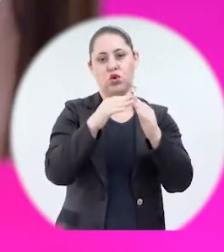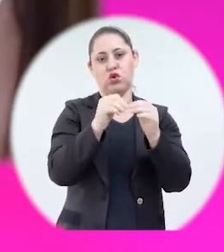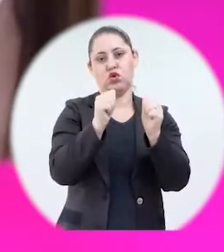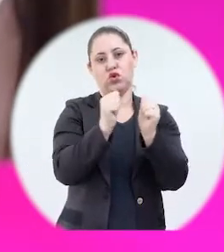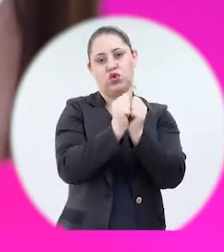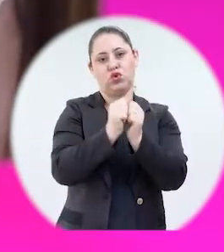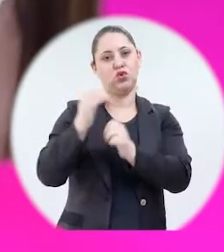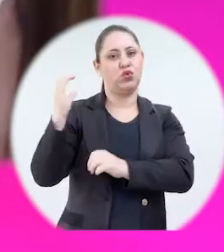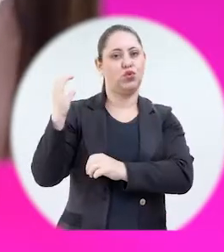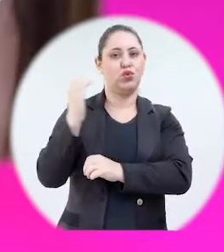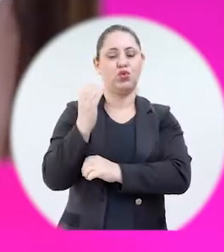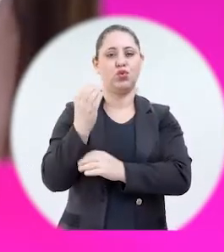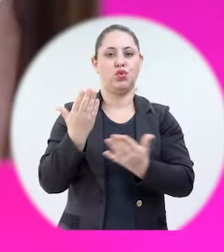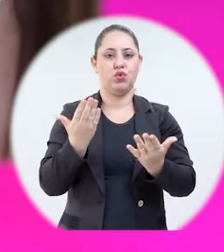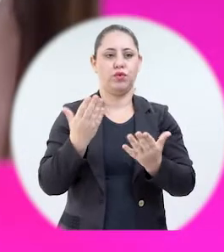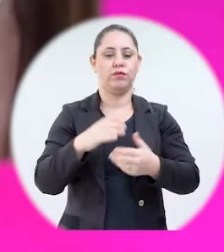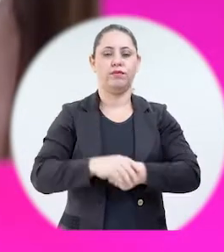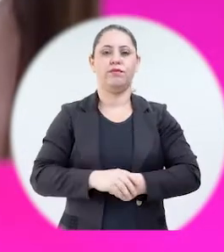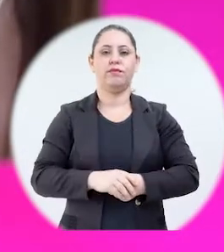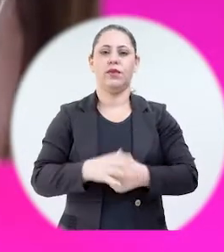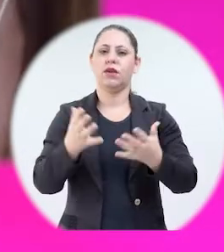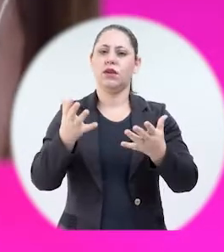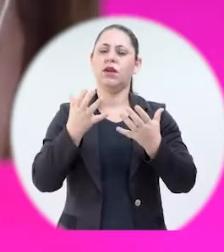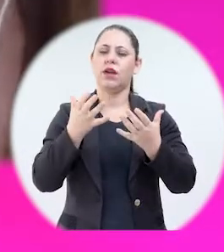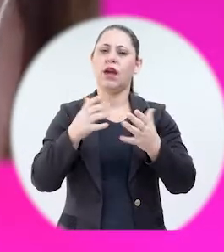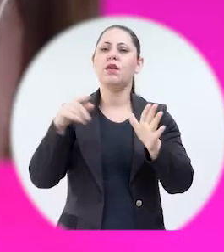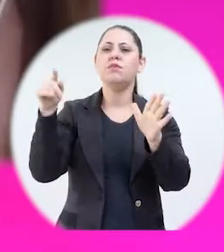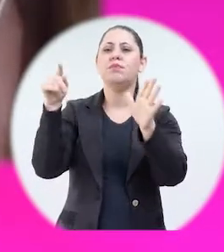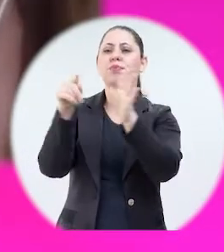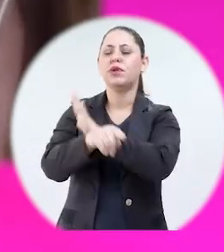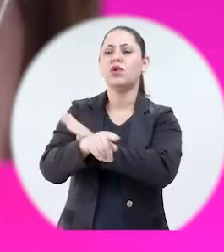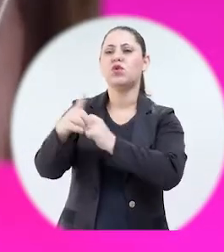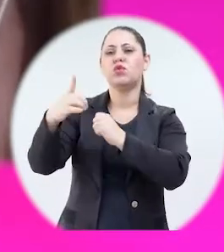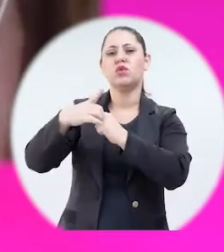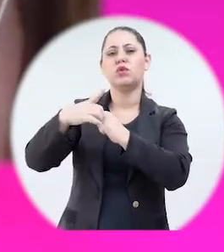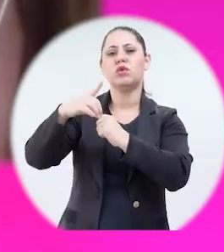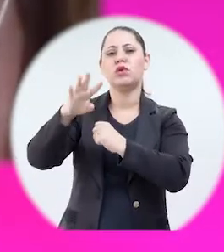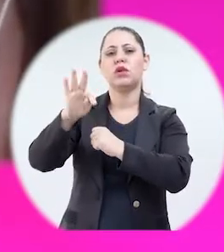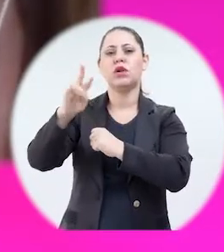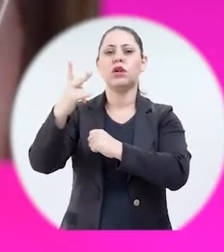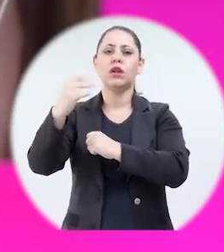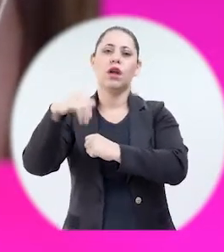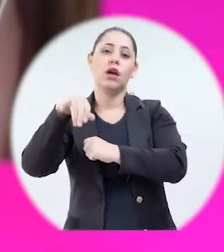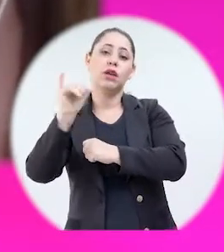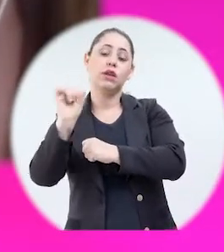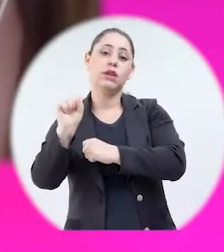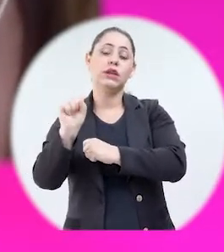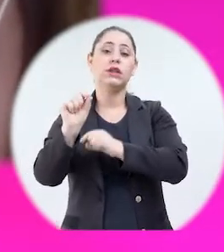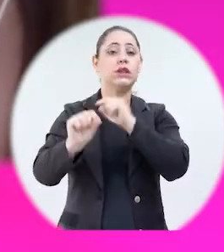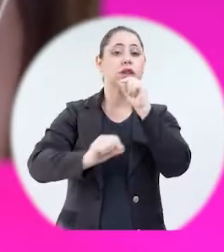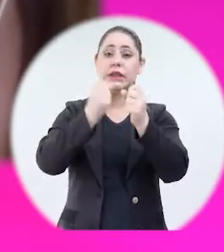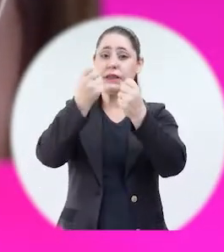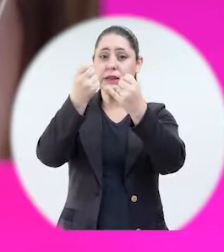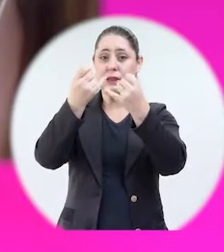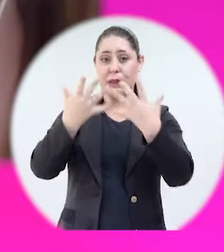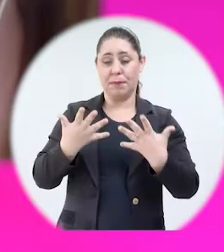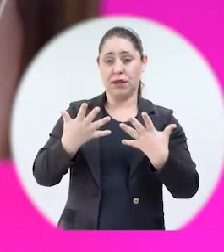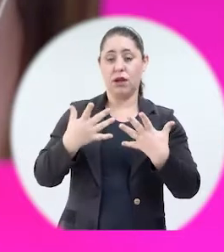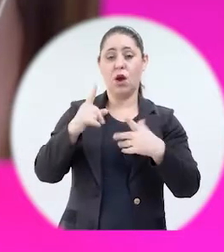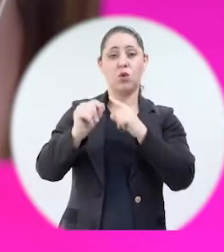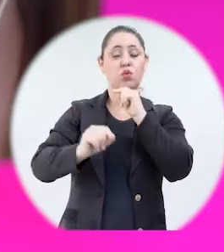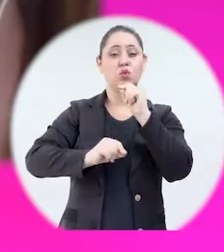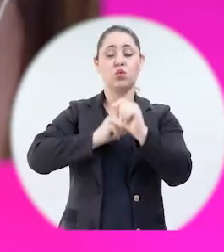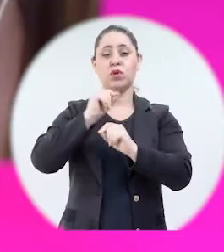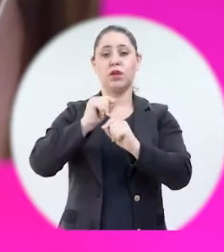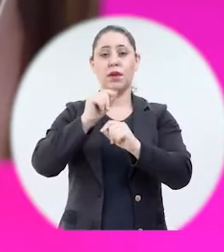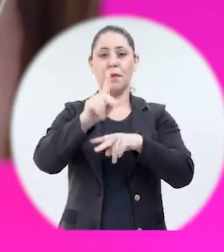casa com os seus agressores. Eu quero destinar a primeira pergunta à doutora Thaís, para que a gente possa explicar, um